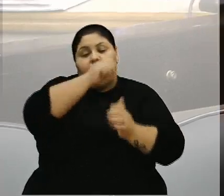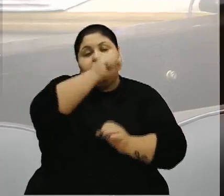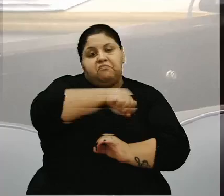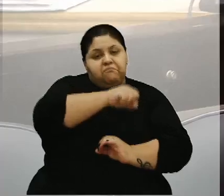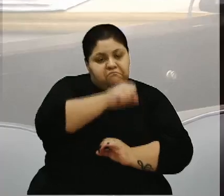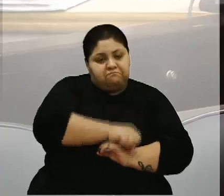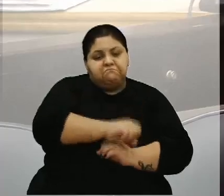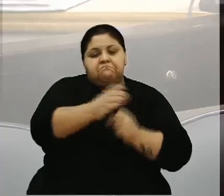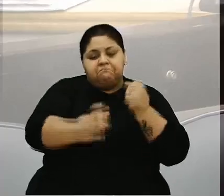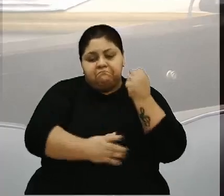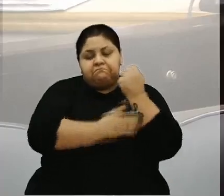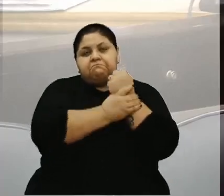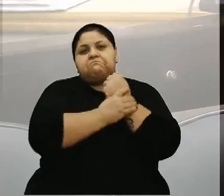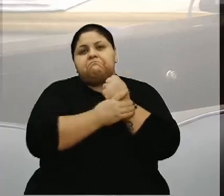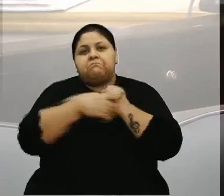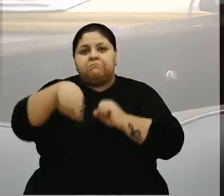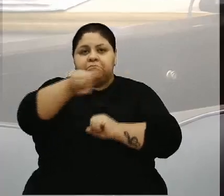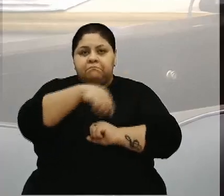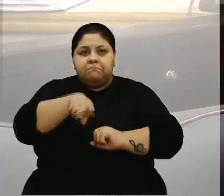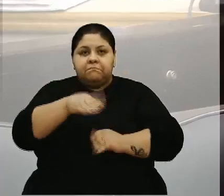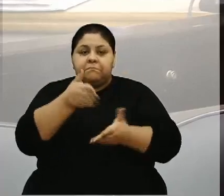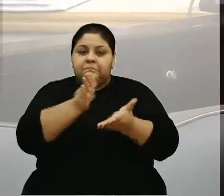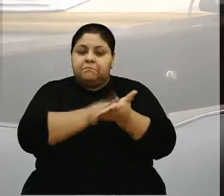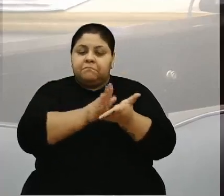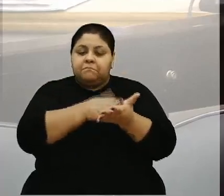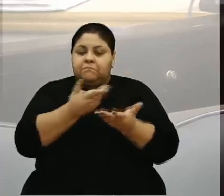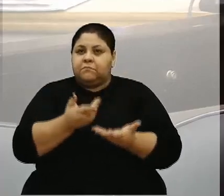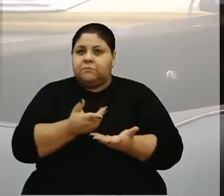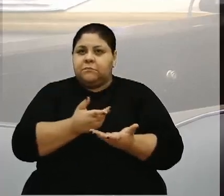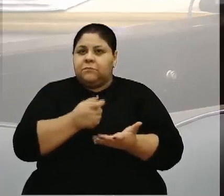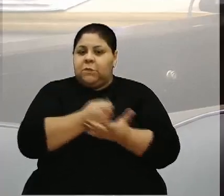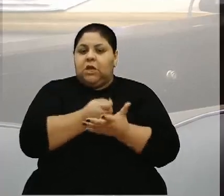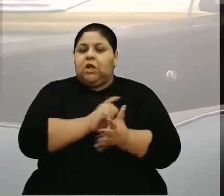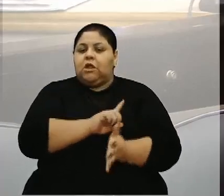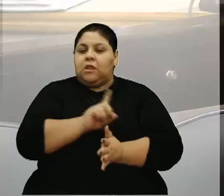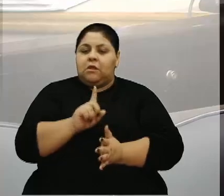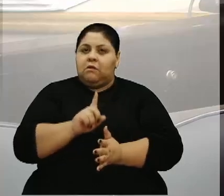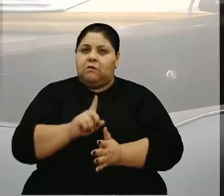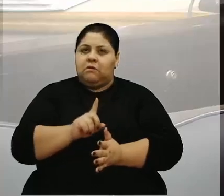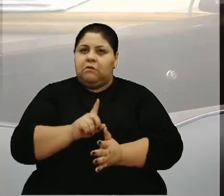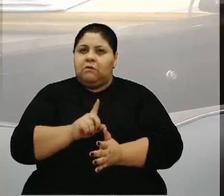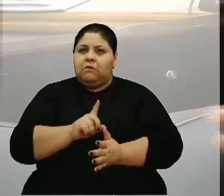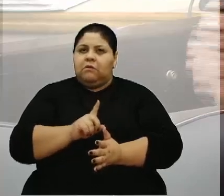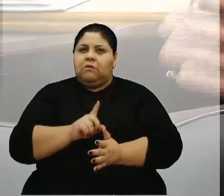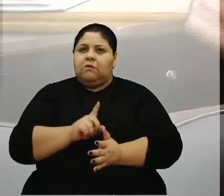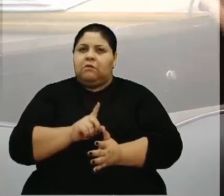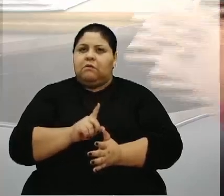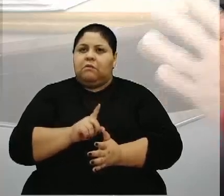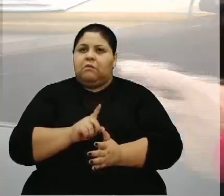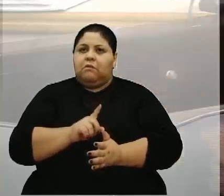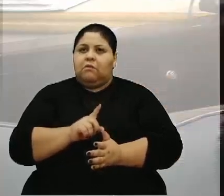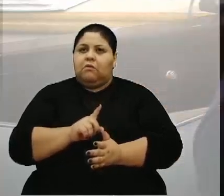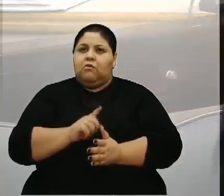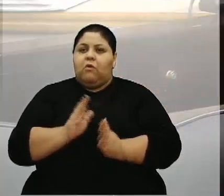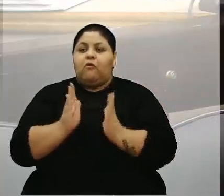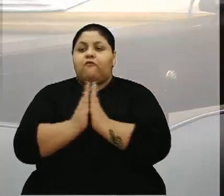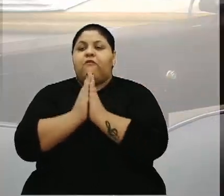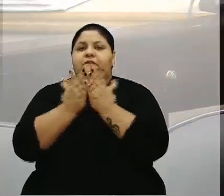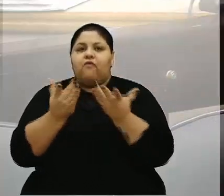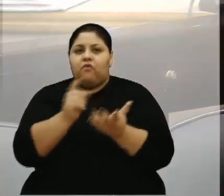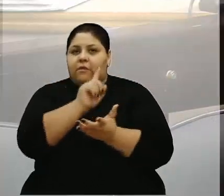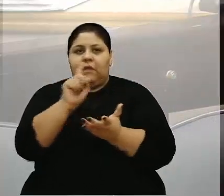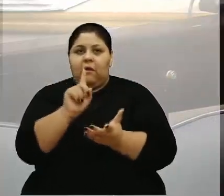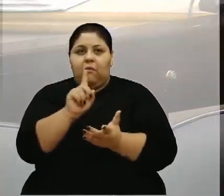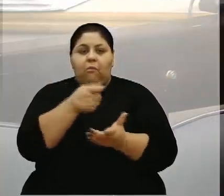muita segurança. É nossa obrigação, não é nem uma esmola, como se diz. É nossa obrigação de